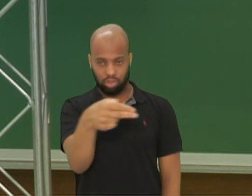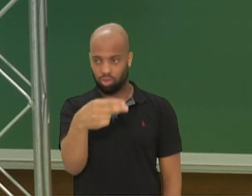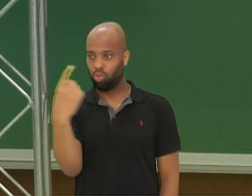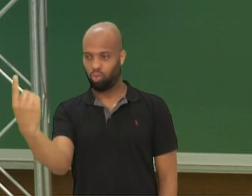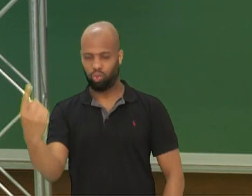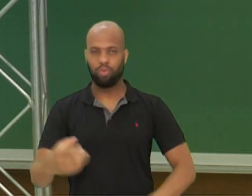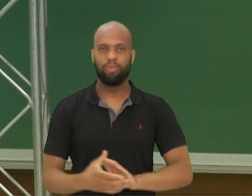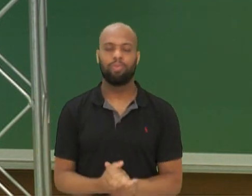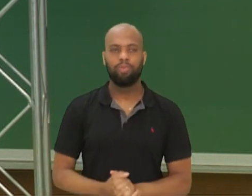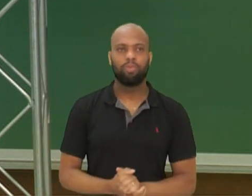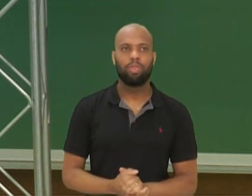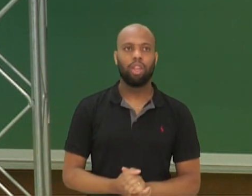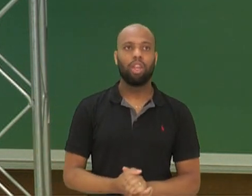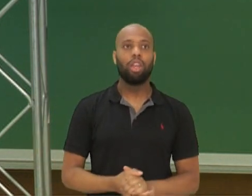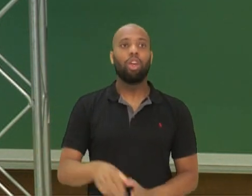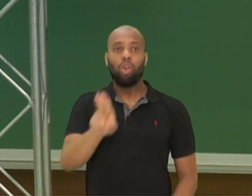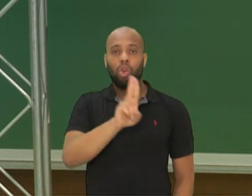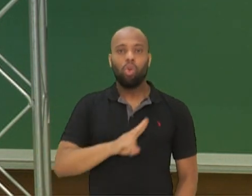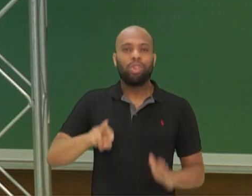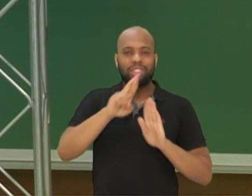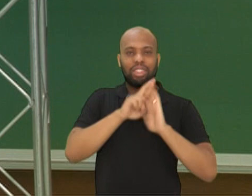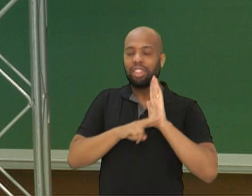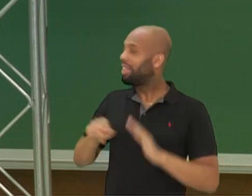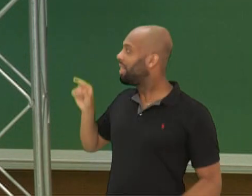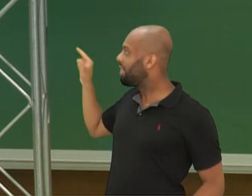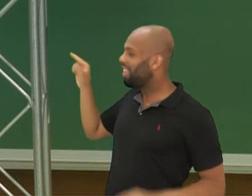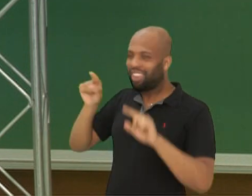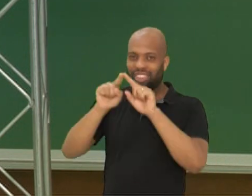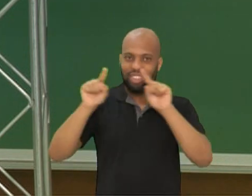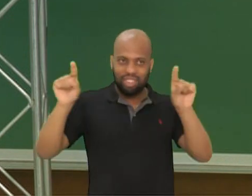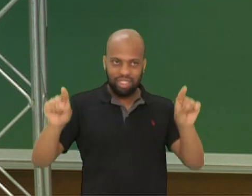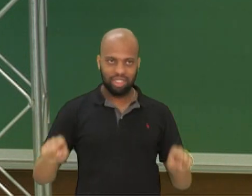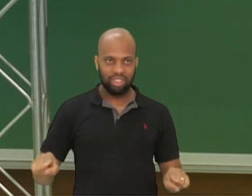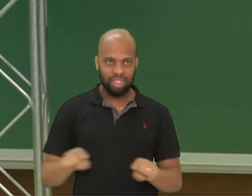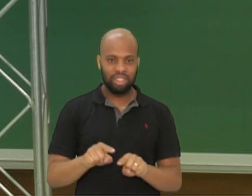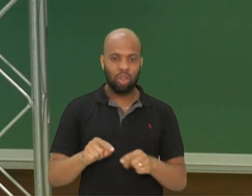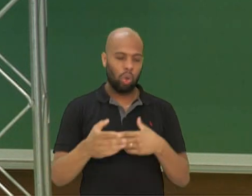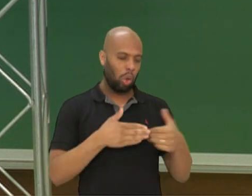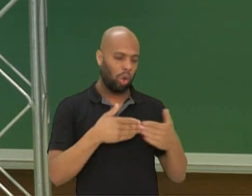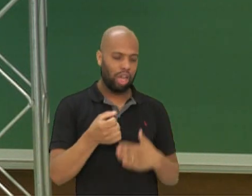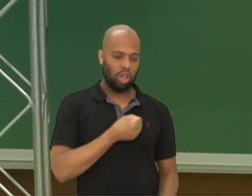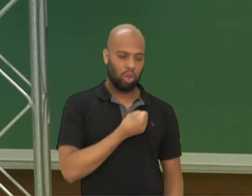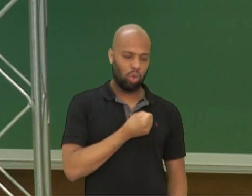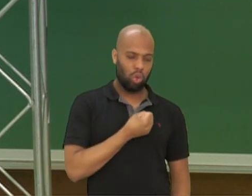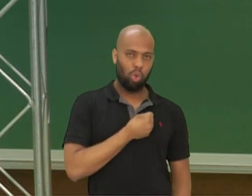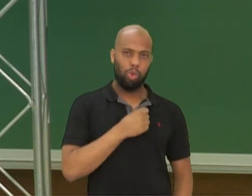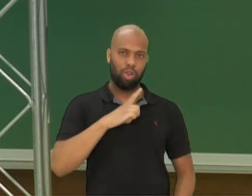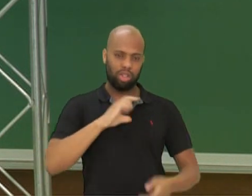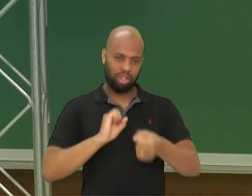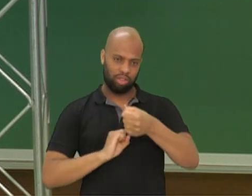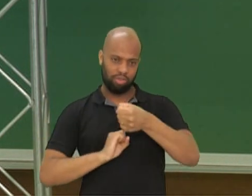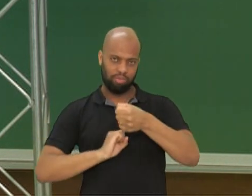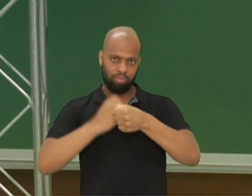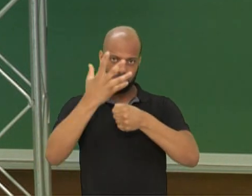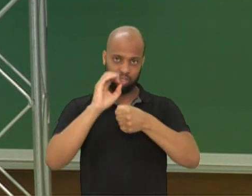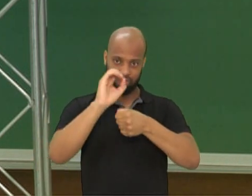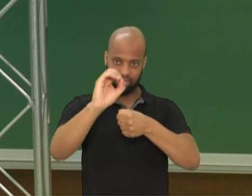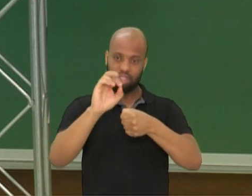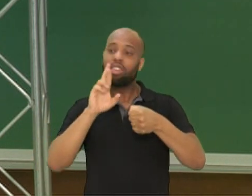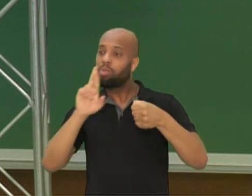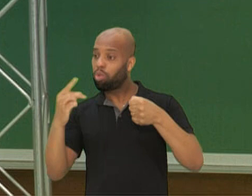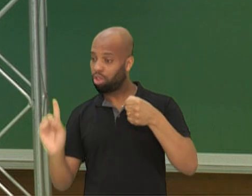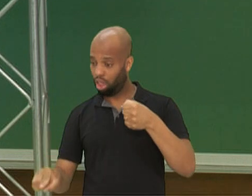com uma base 21. 21 elevado a que número dá 1? Por isso, a propriedade está indicada